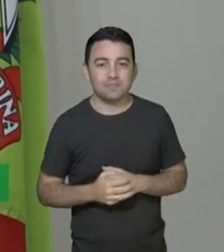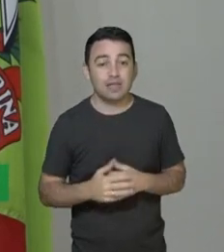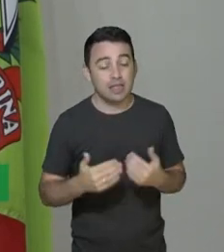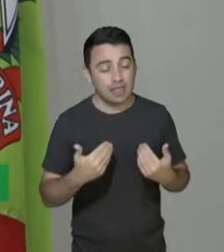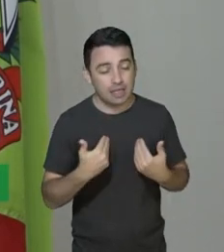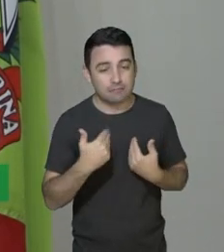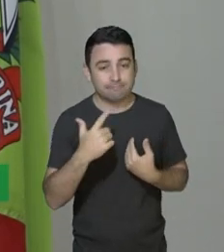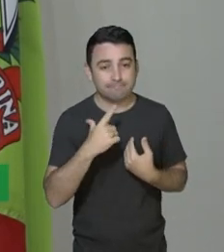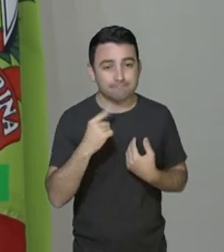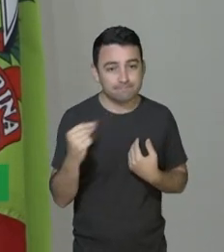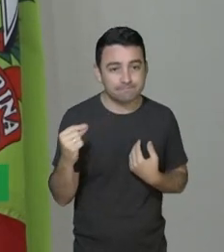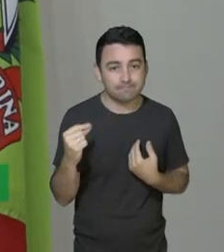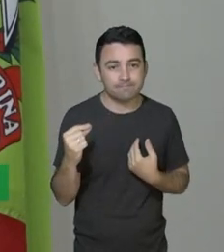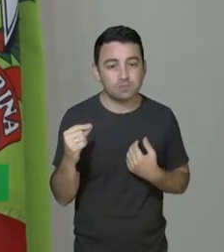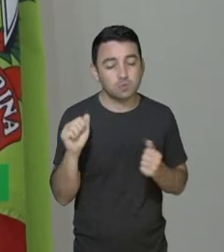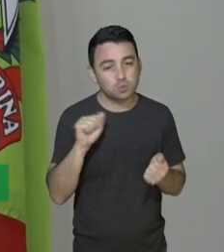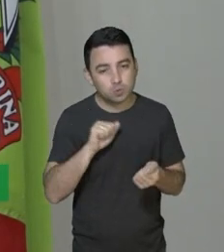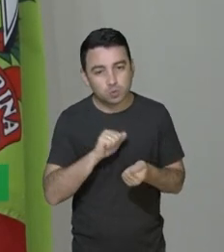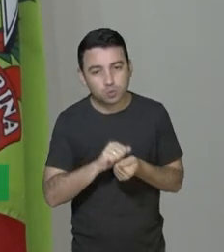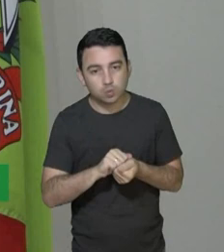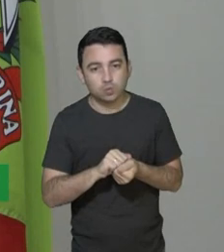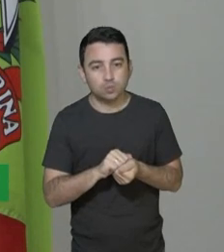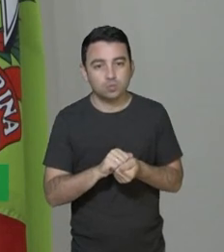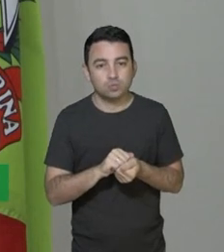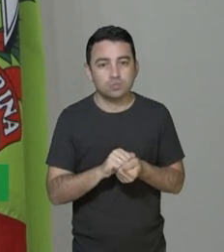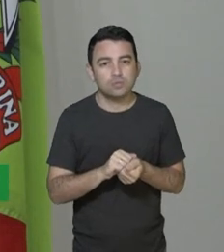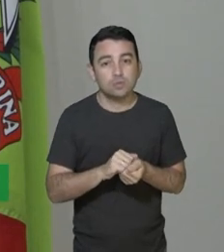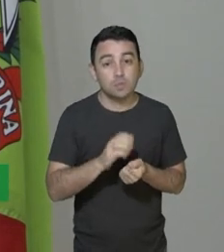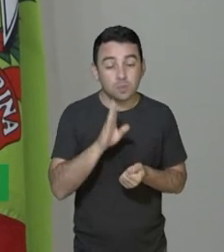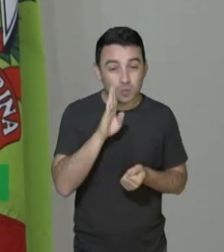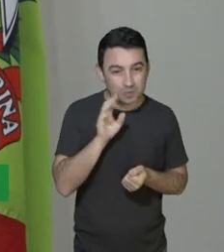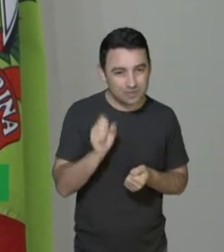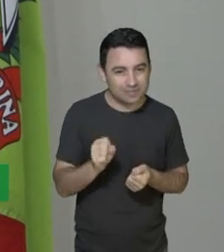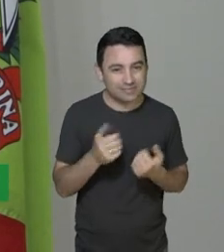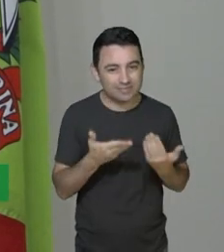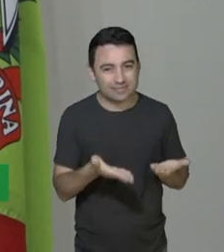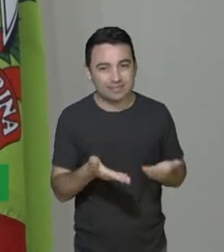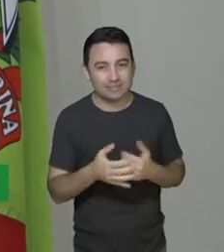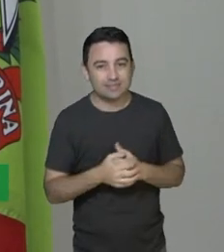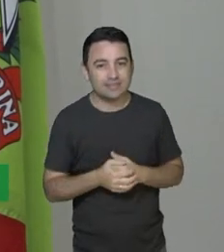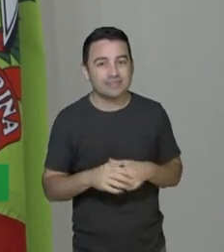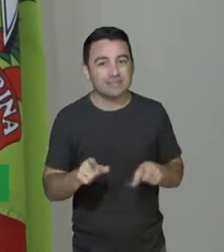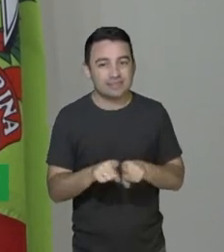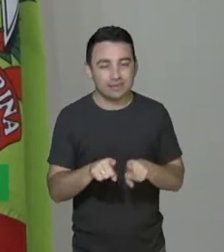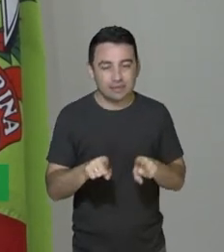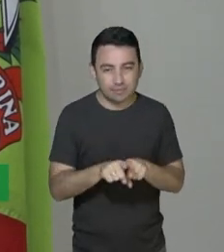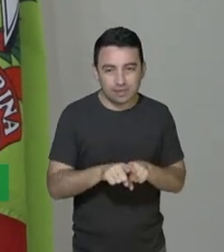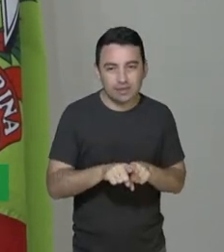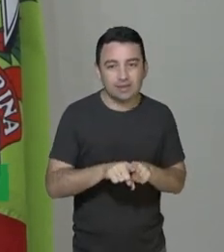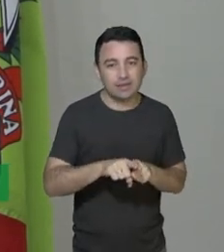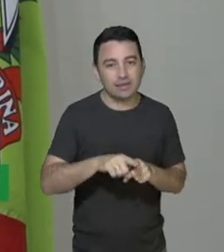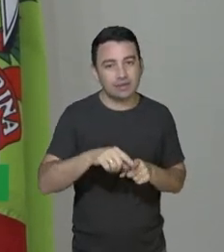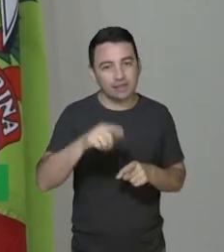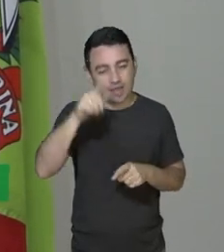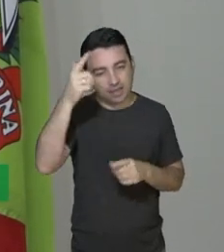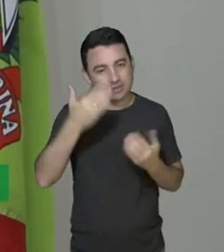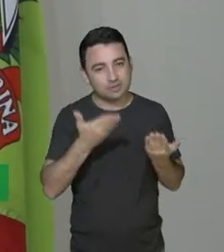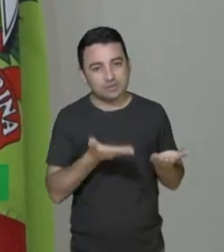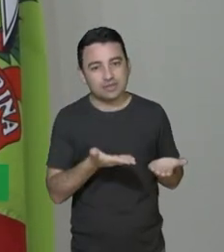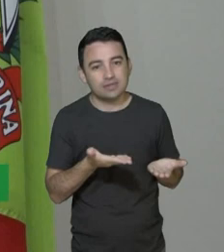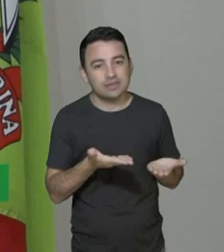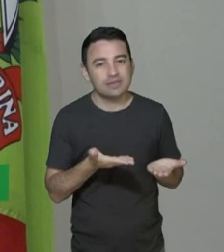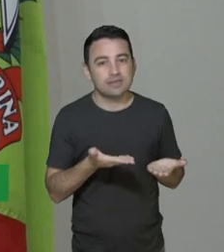eleito aqui junto com o Bruno, né, e o Laércio Schultz pelo